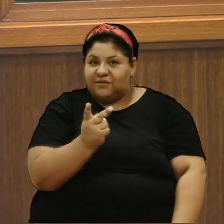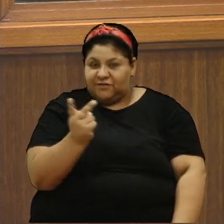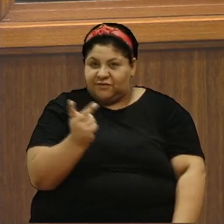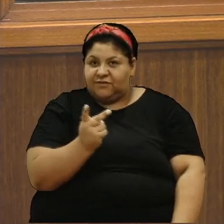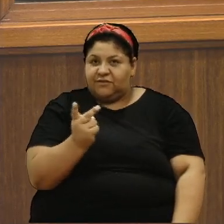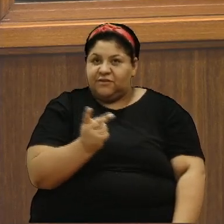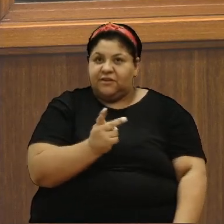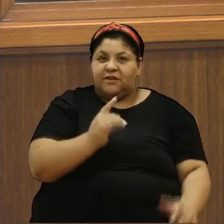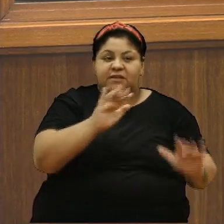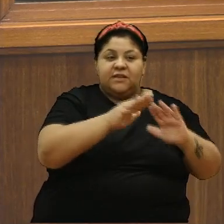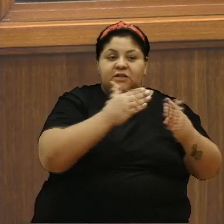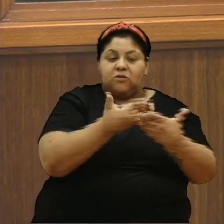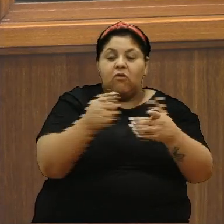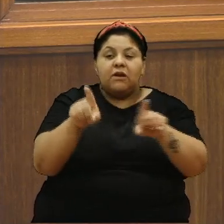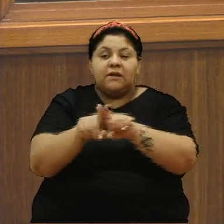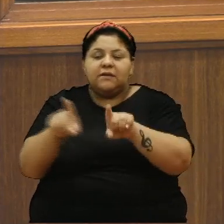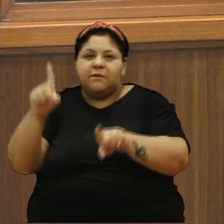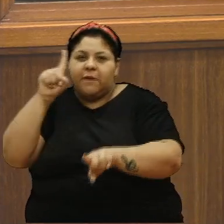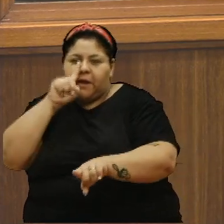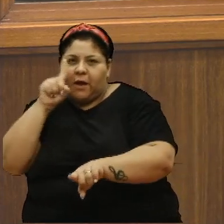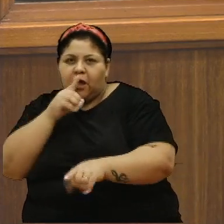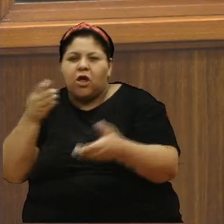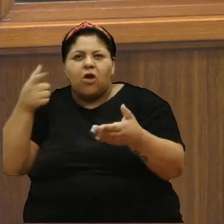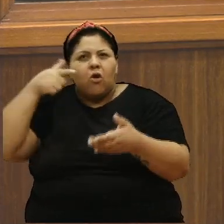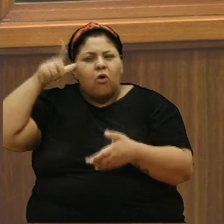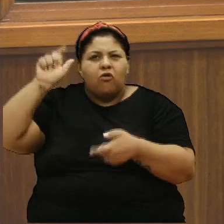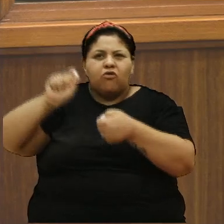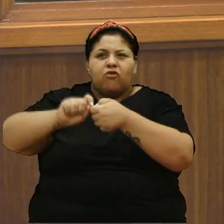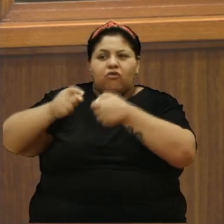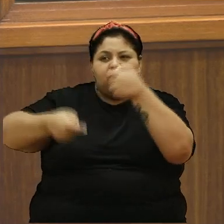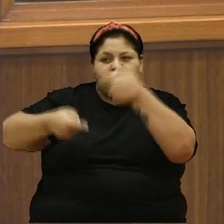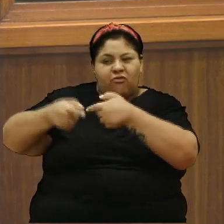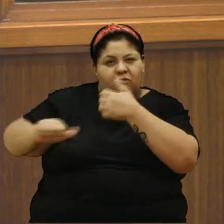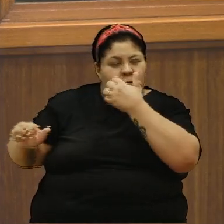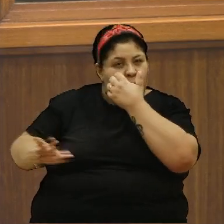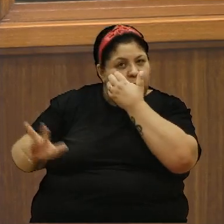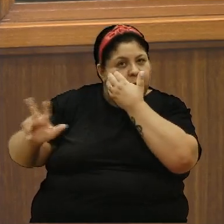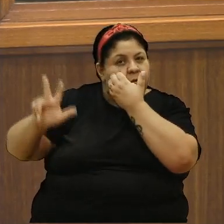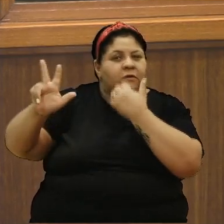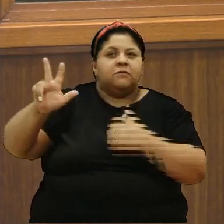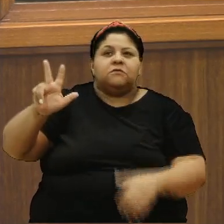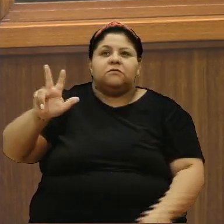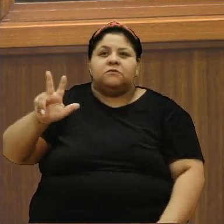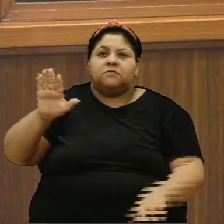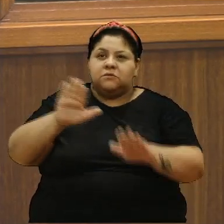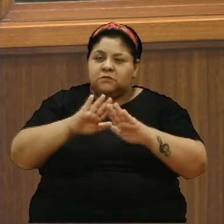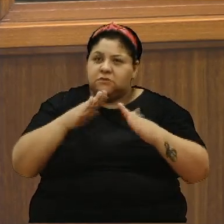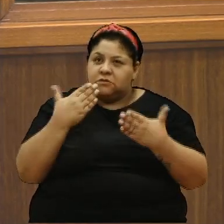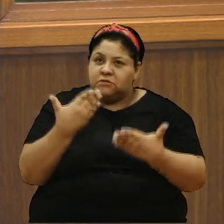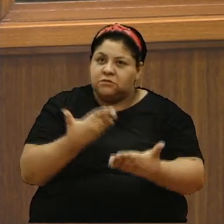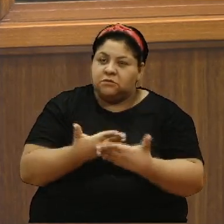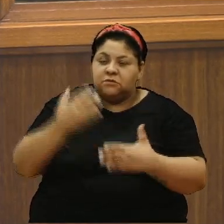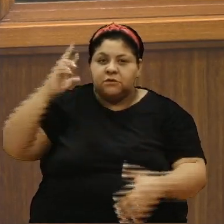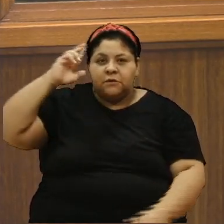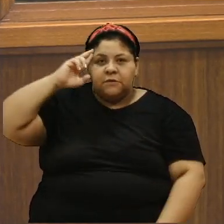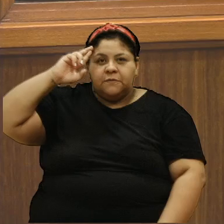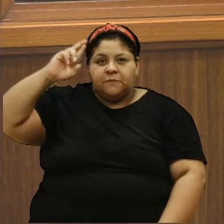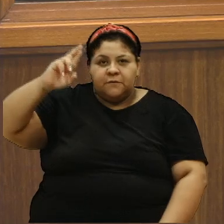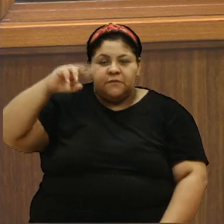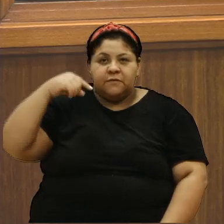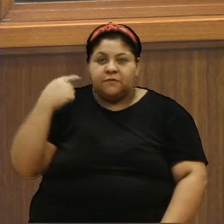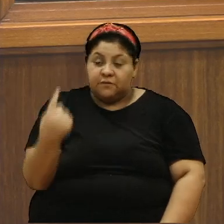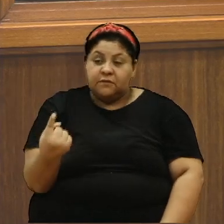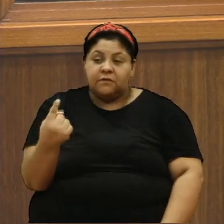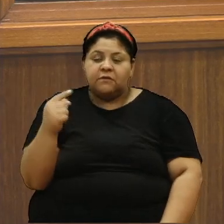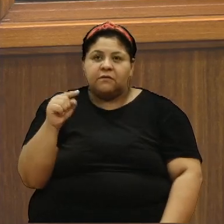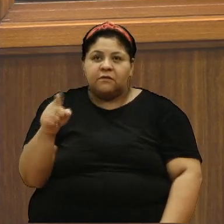né, vereador Lucas, nós fizemos um debate aqui sobre a valorização das escolas, das direções, e uma das